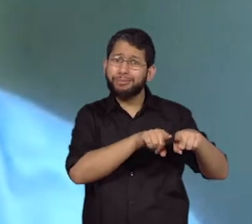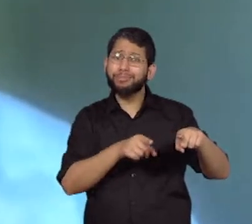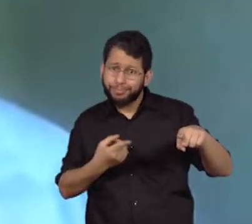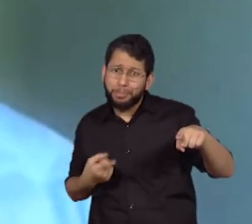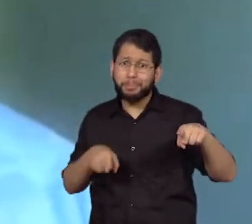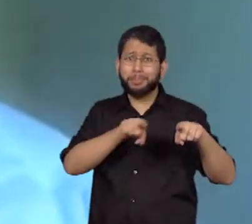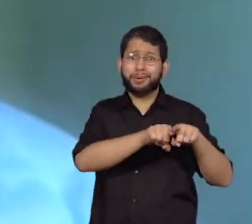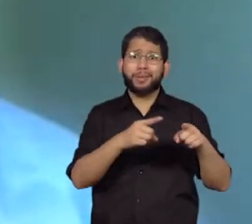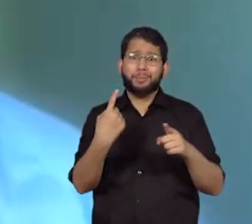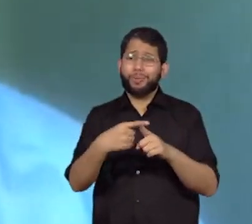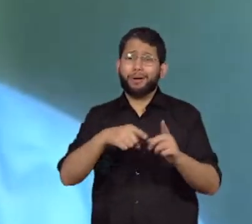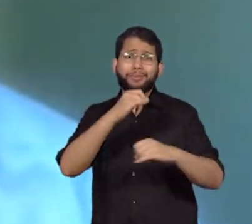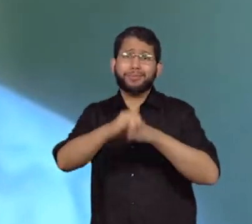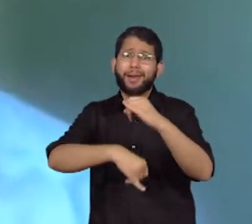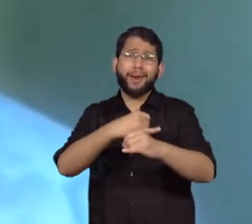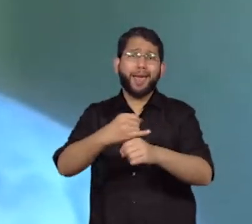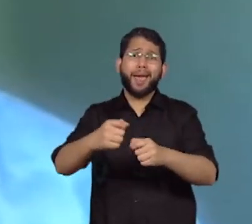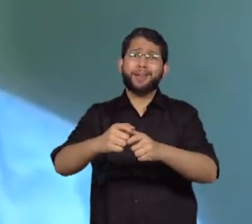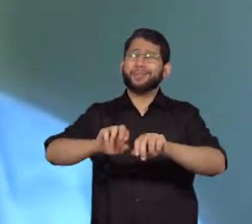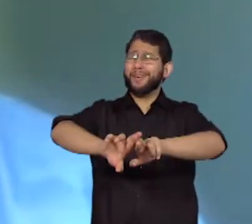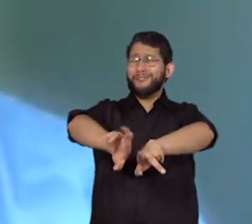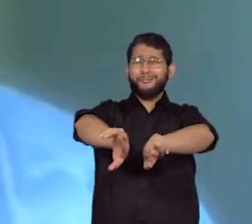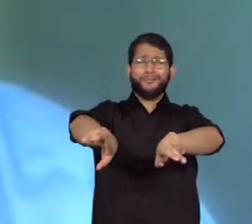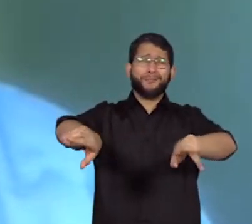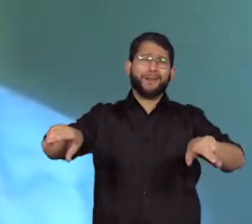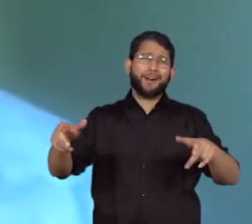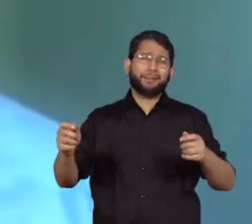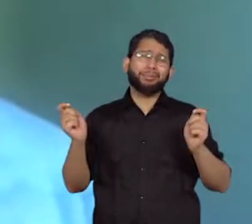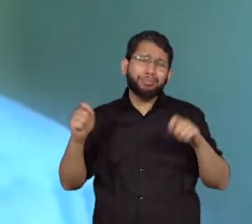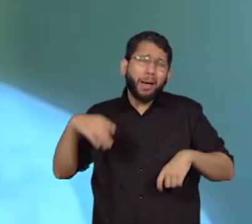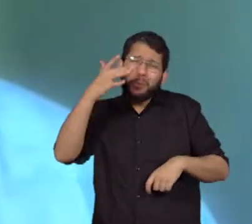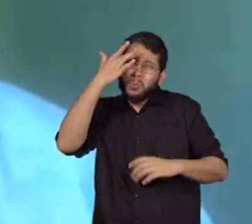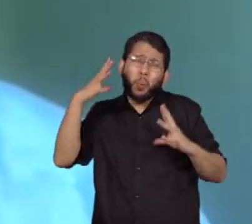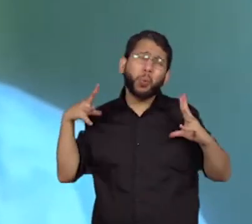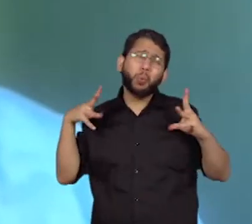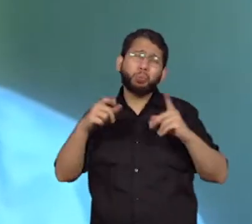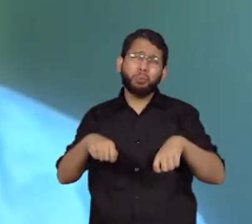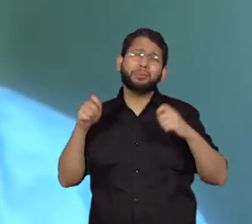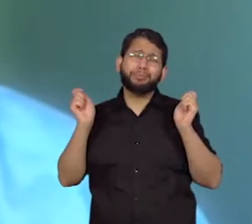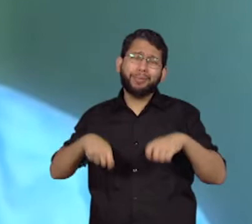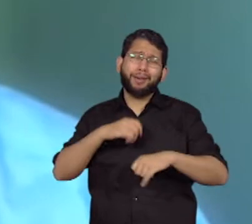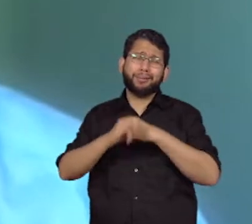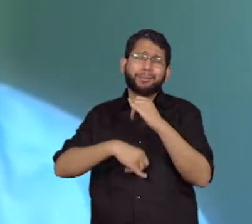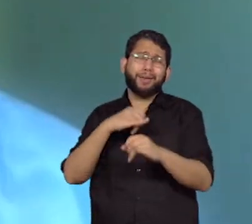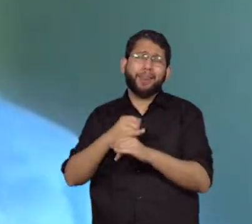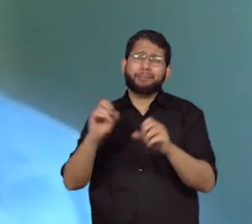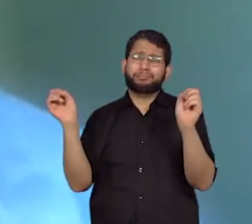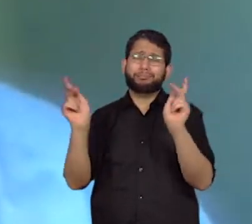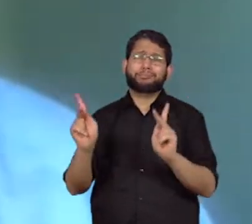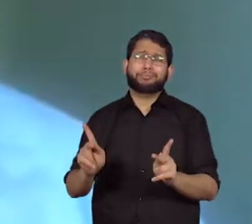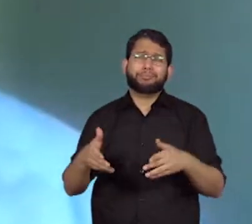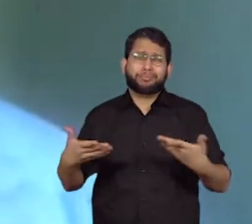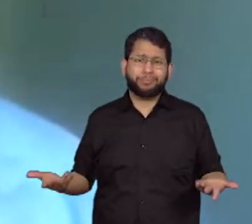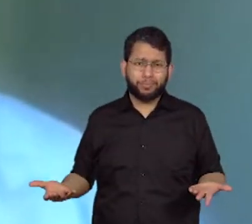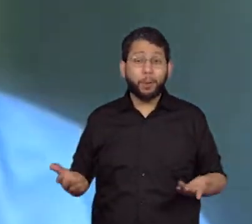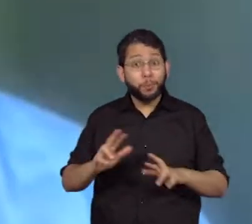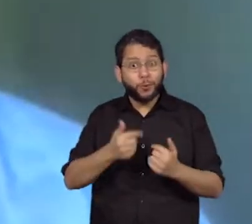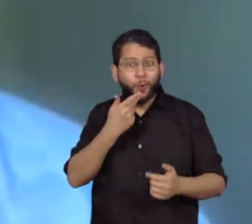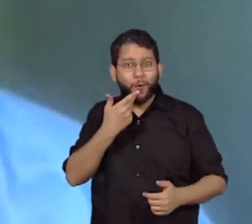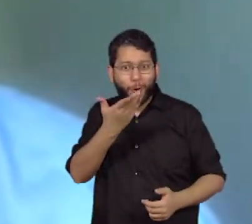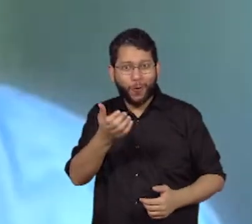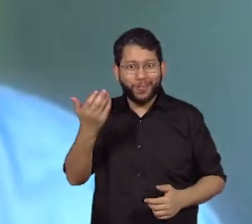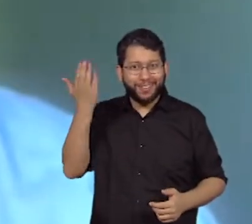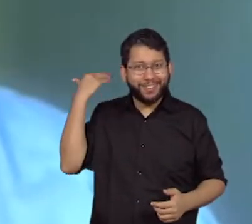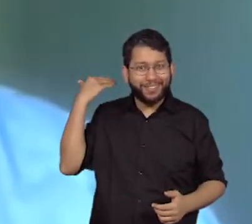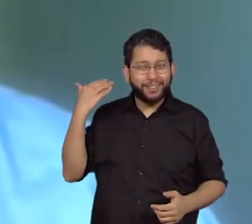dá para todo mundo produzir, habitar, ter conteúdo e conviver pacificamente. Isso que eu falei lá atrás, assim,